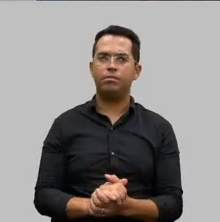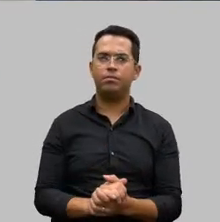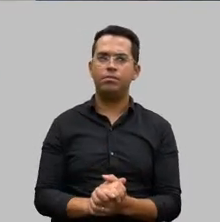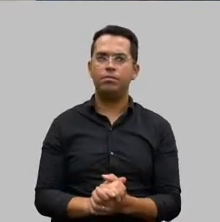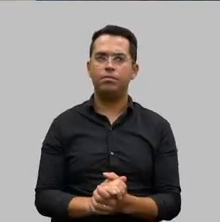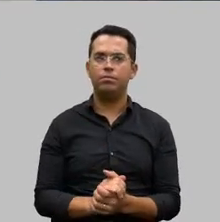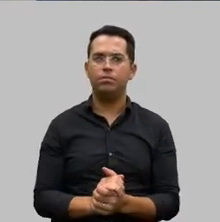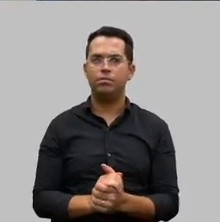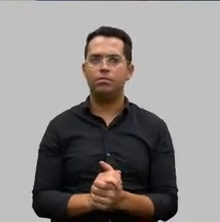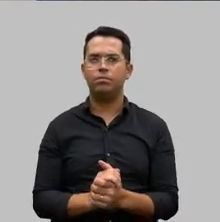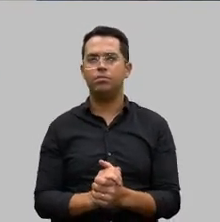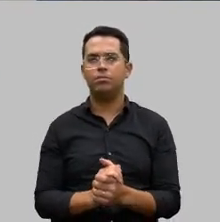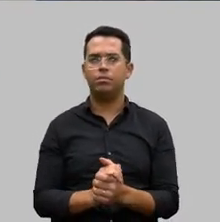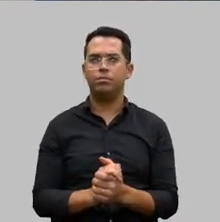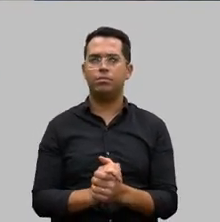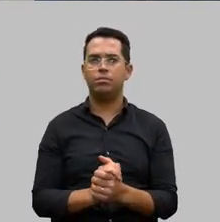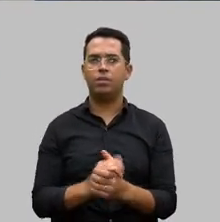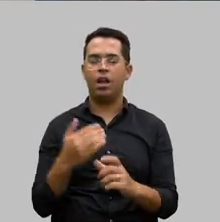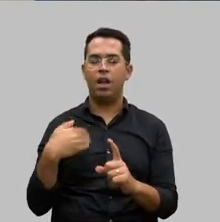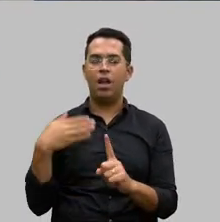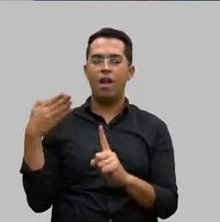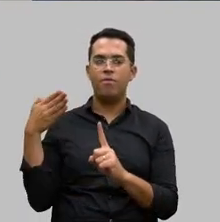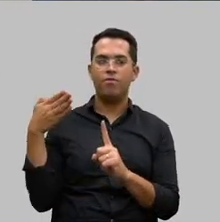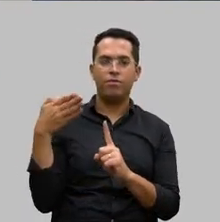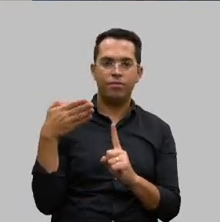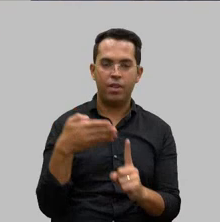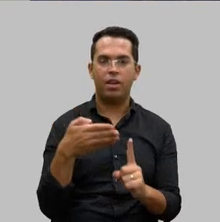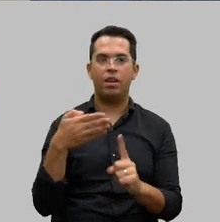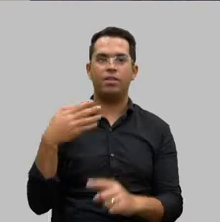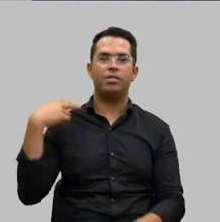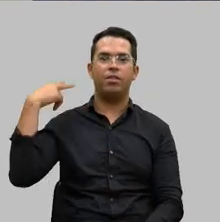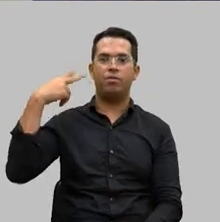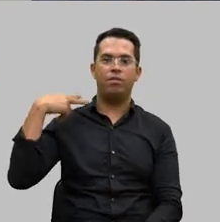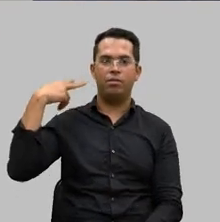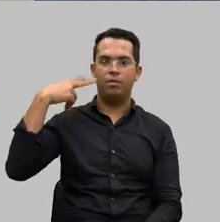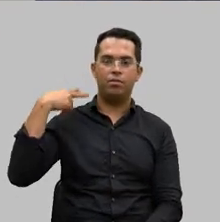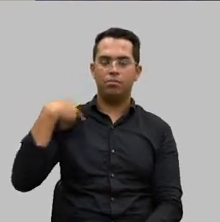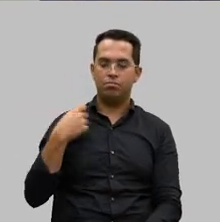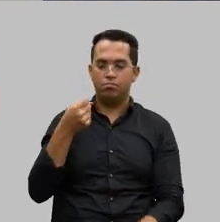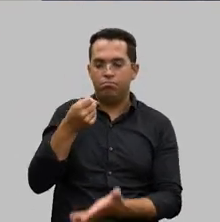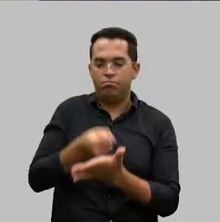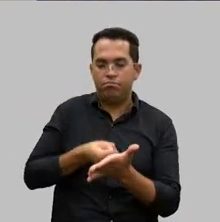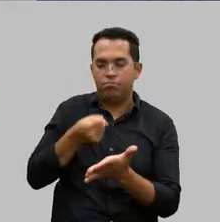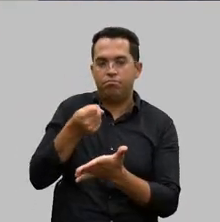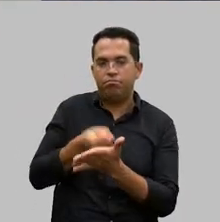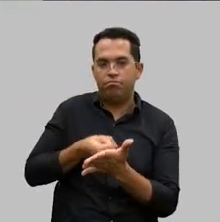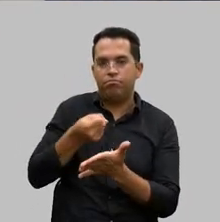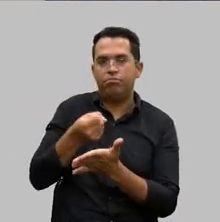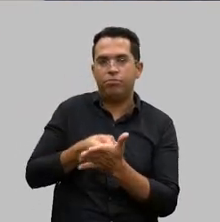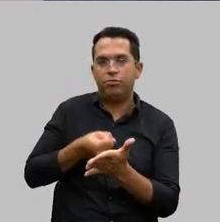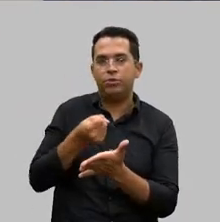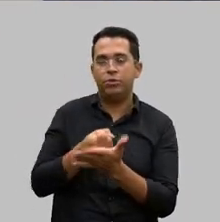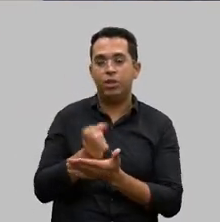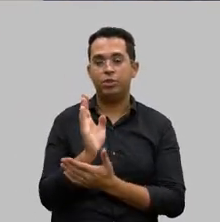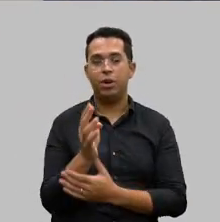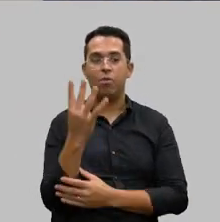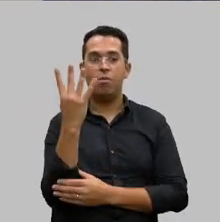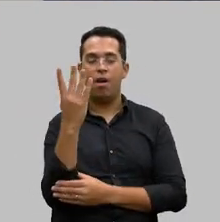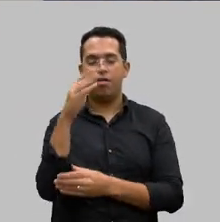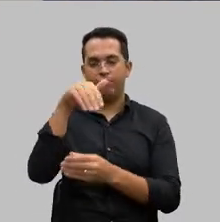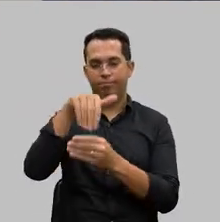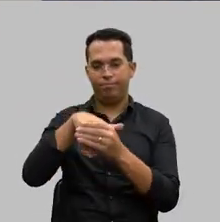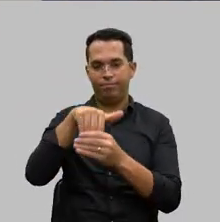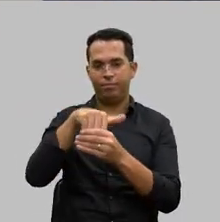também referência ao nosso Vereador pela pelo trabalho por essa luta aí né já quatro vezes vereador em